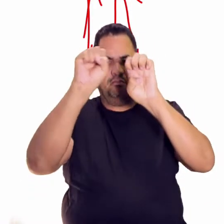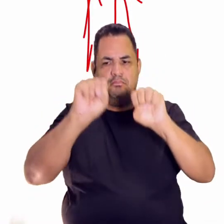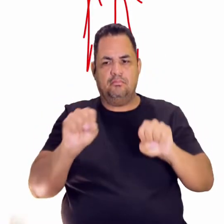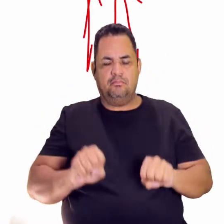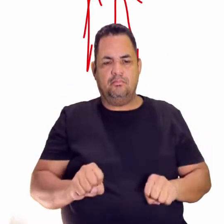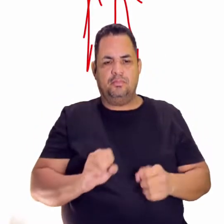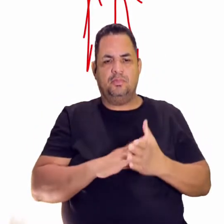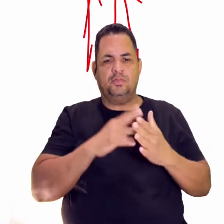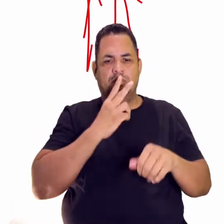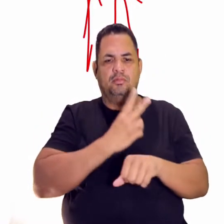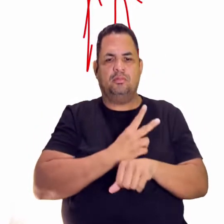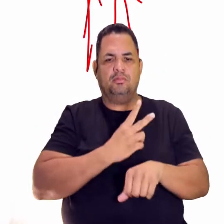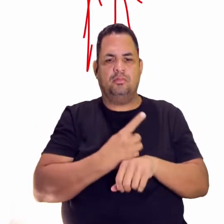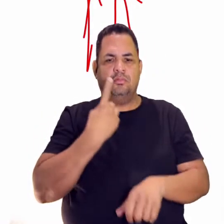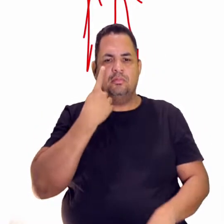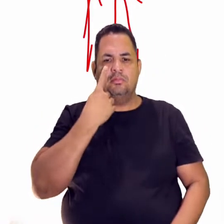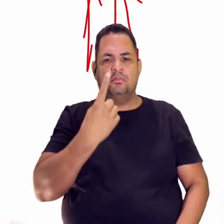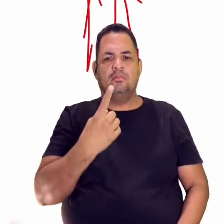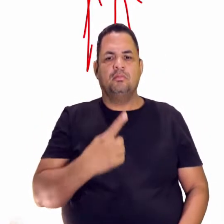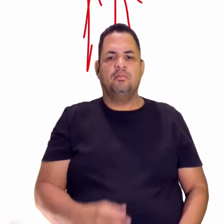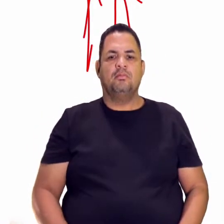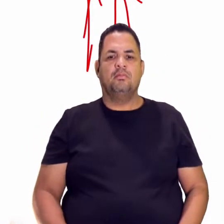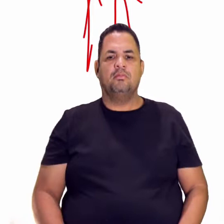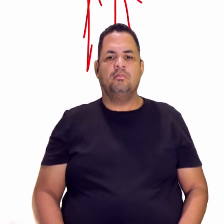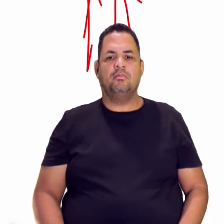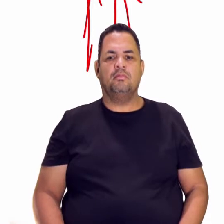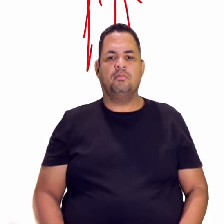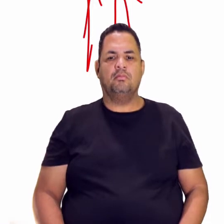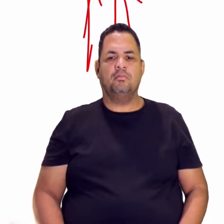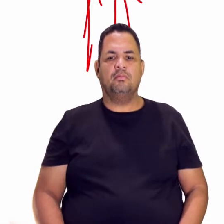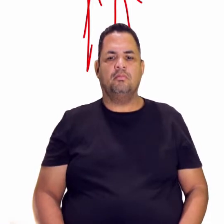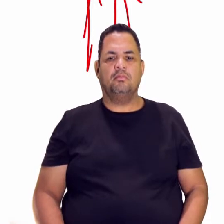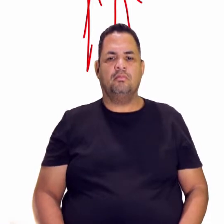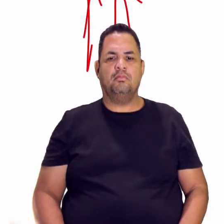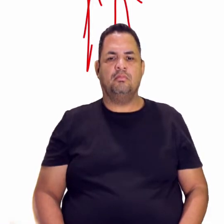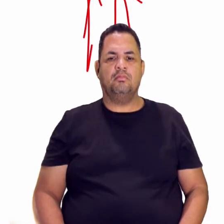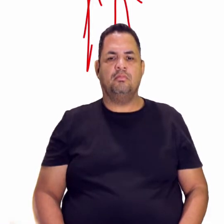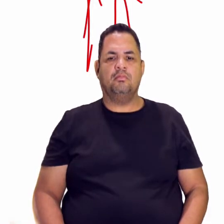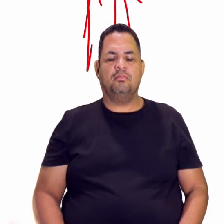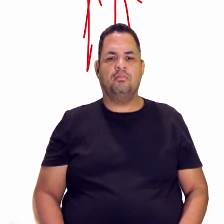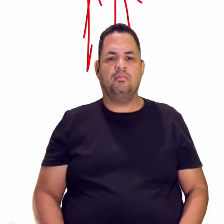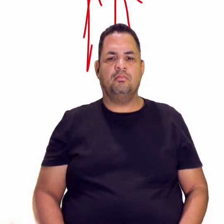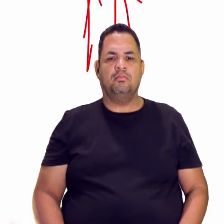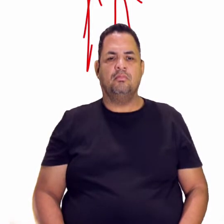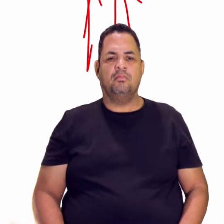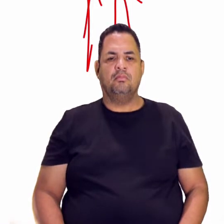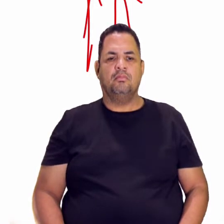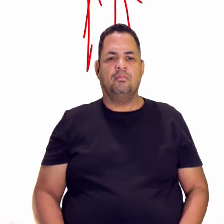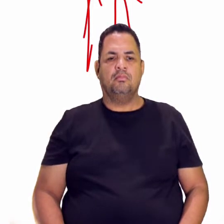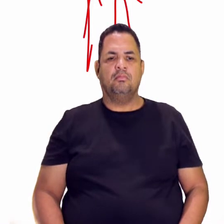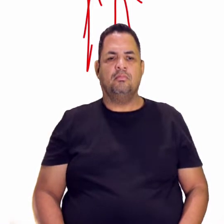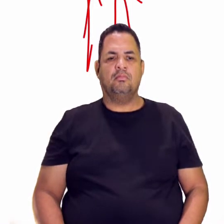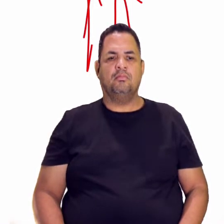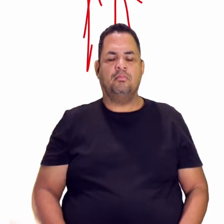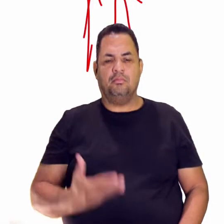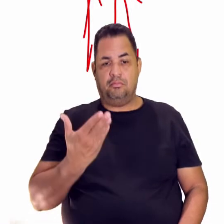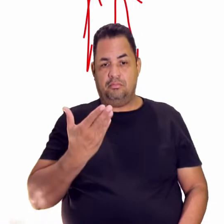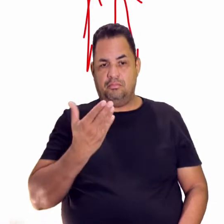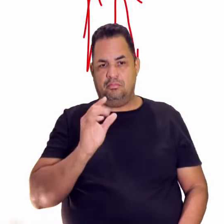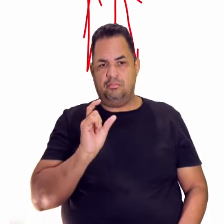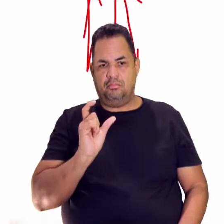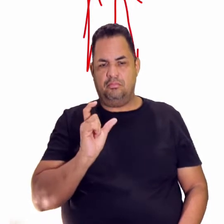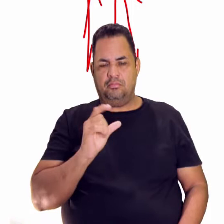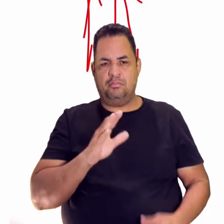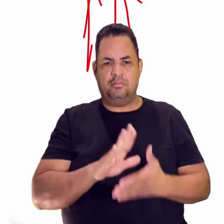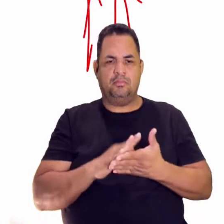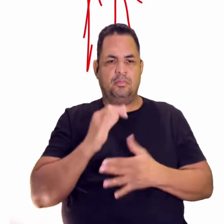ó. Olha aqui, né? E as instalações. Essa palavra aqui também merece um